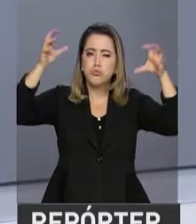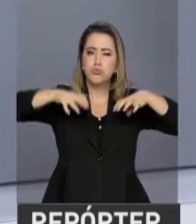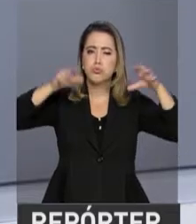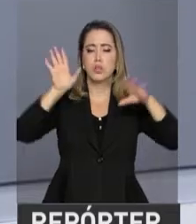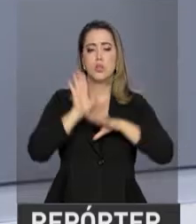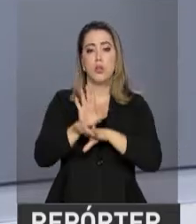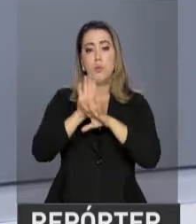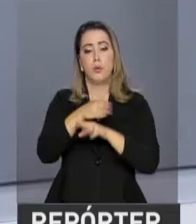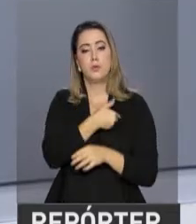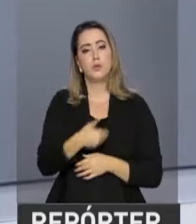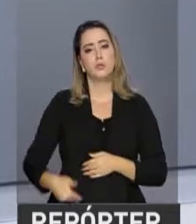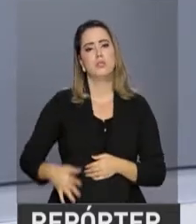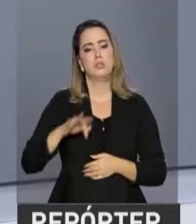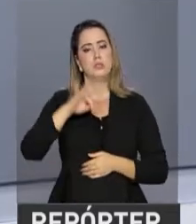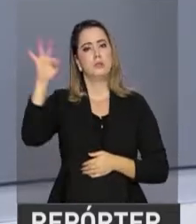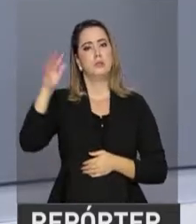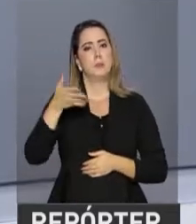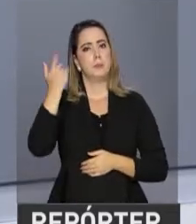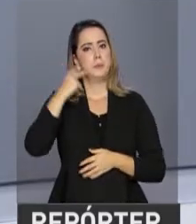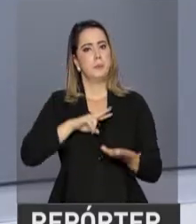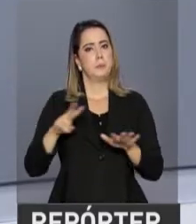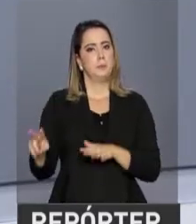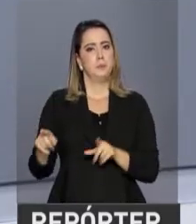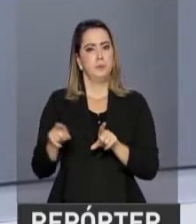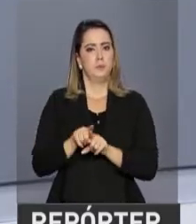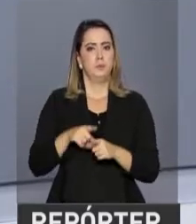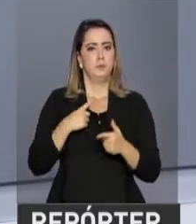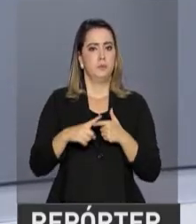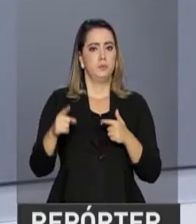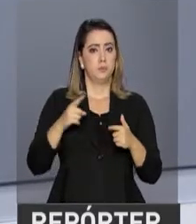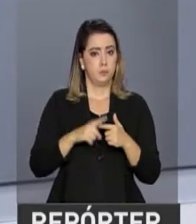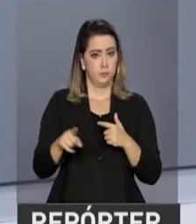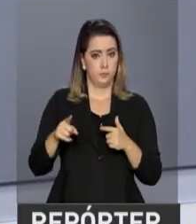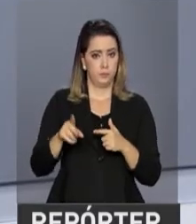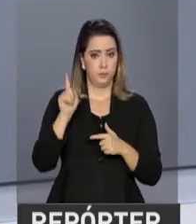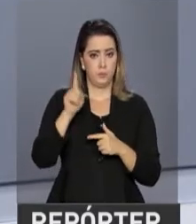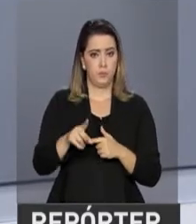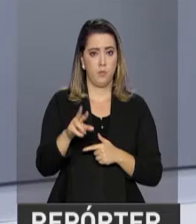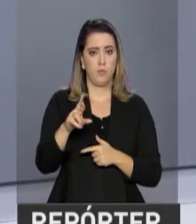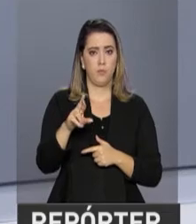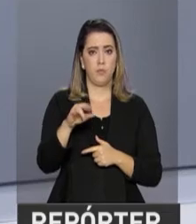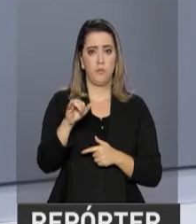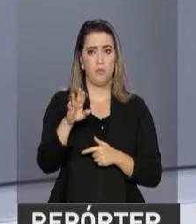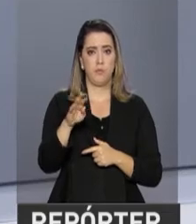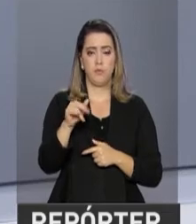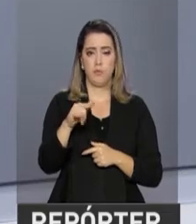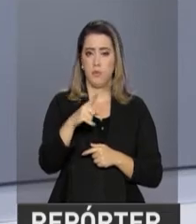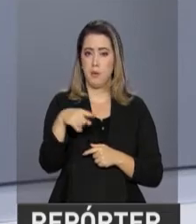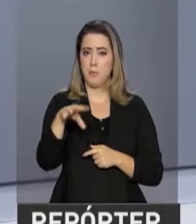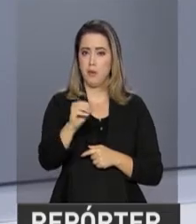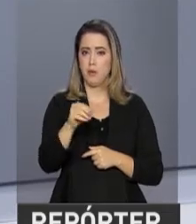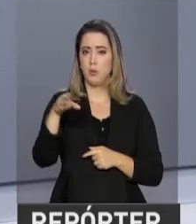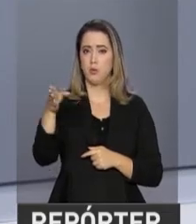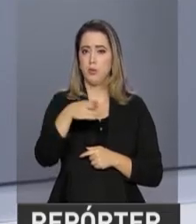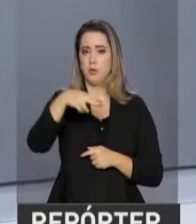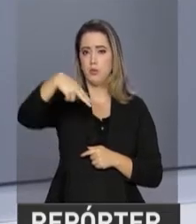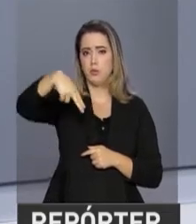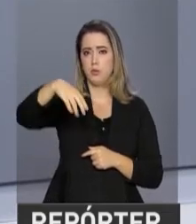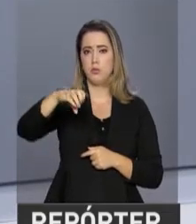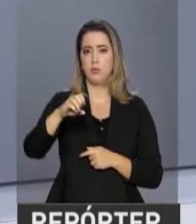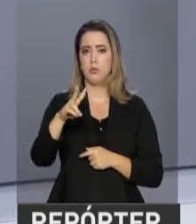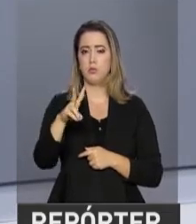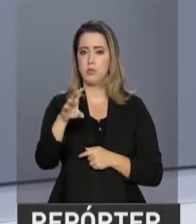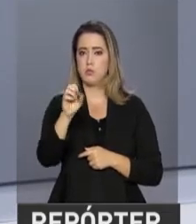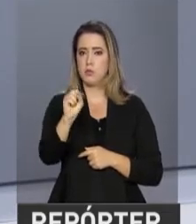recebendo apoio do governo federal desde a semana passada a situação de emergência em ribeirão das neves uma das áreas mais atingidas foi